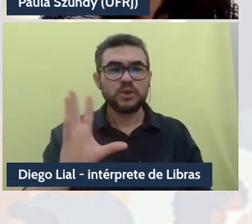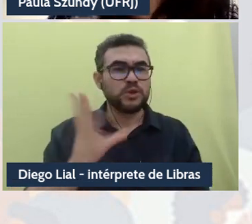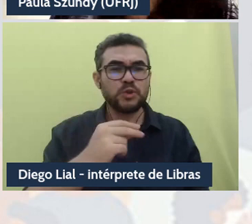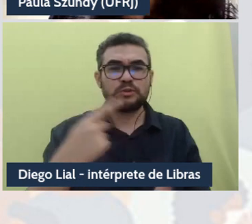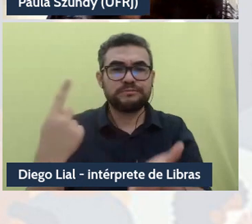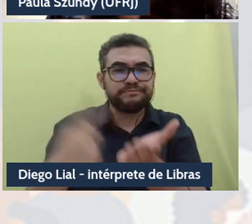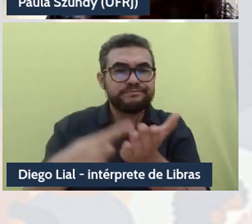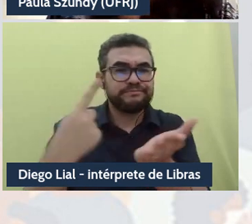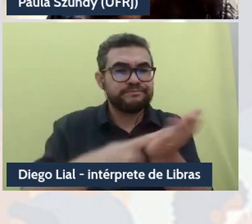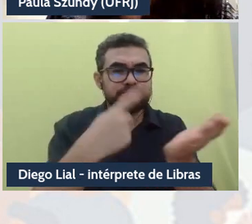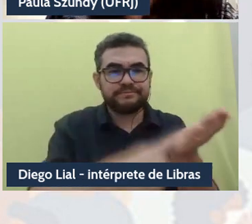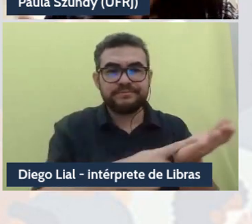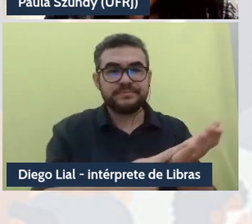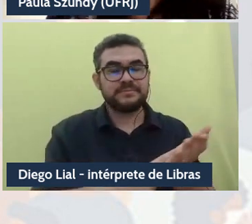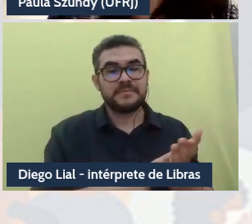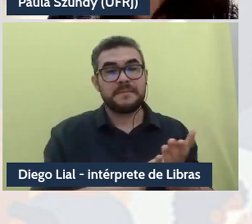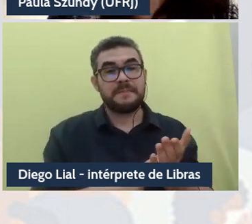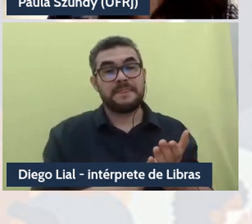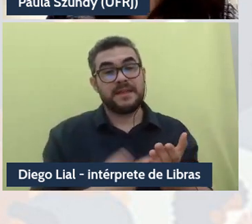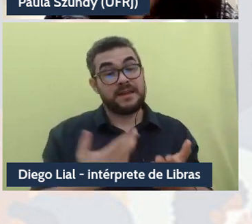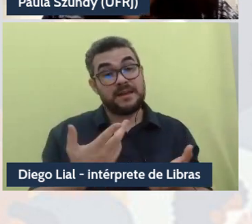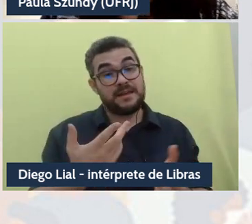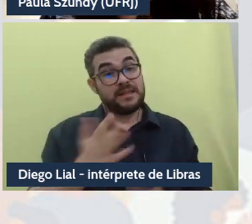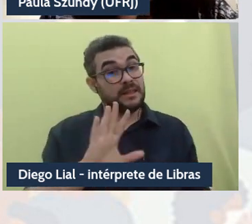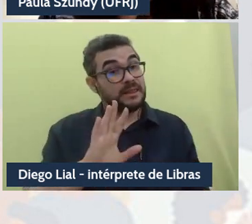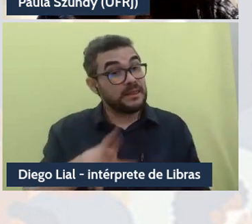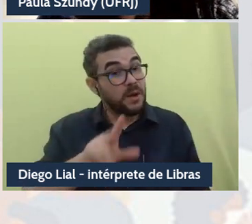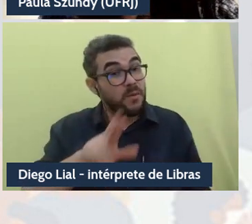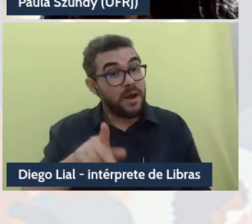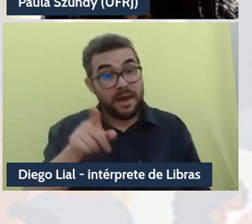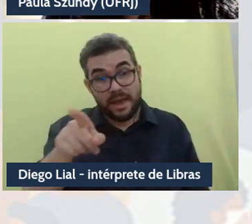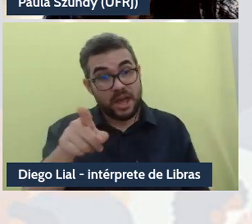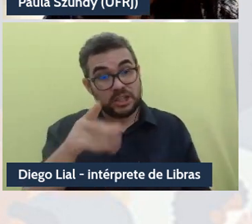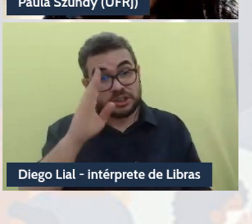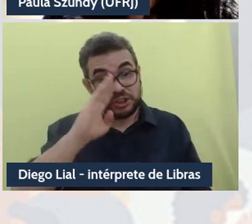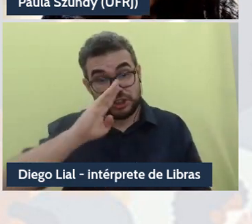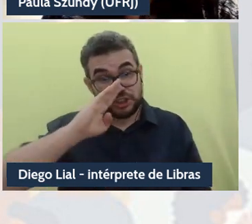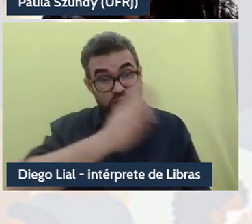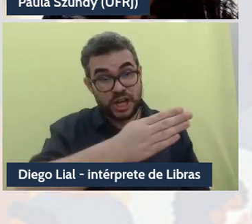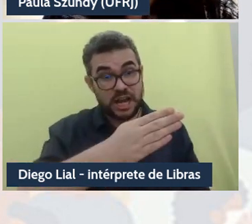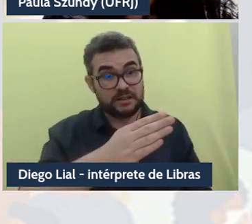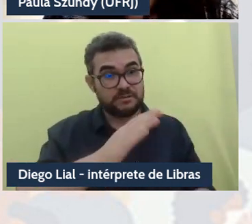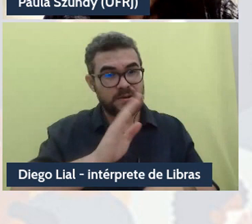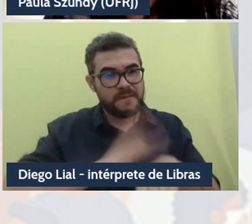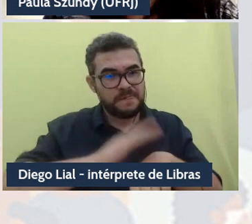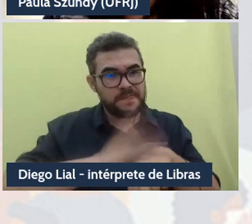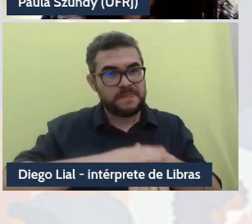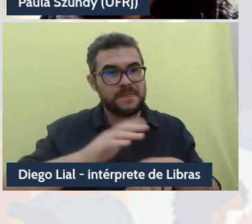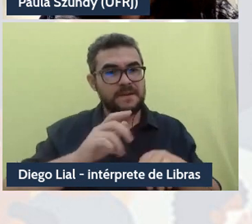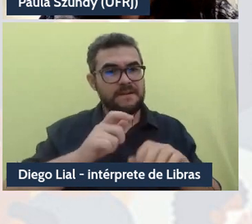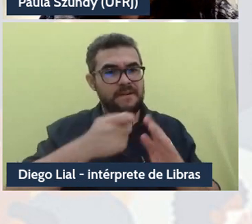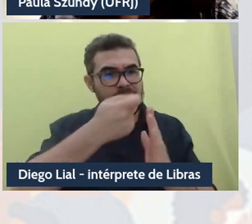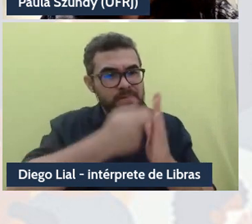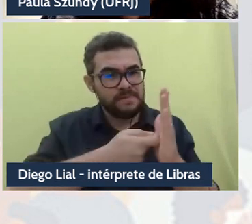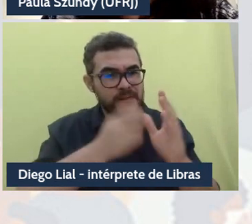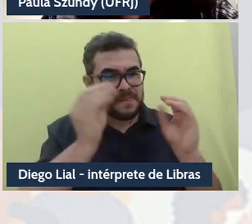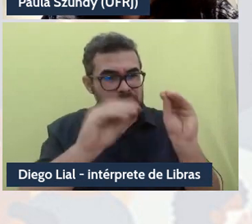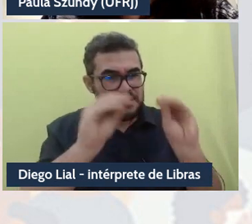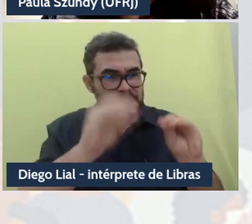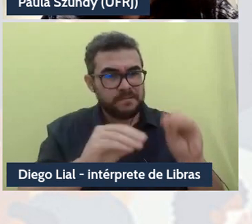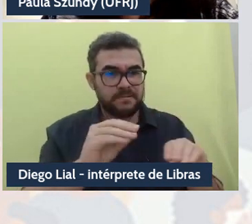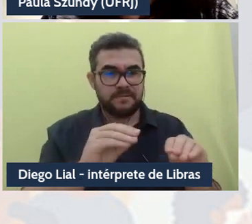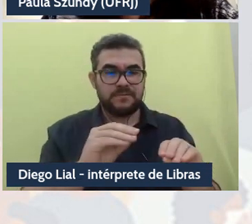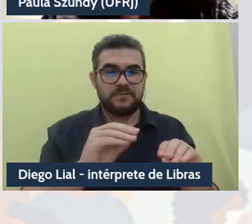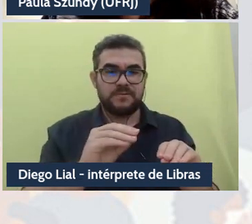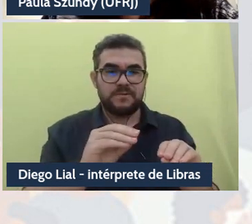não que tenham participado diretamente da confecção da BNCC, mas são franqueadores, né,